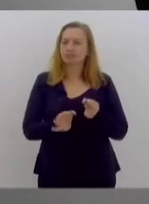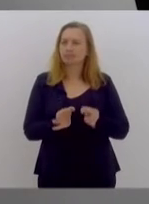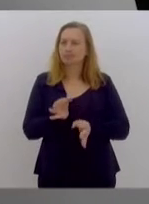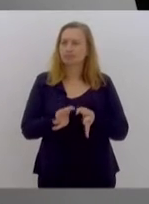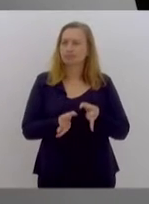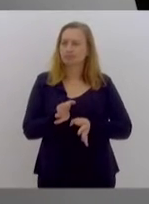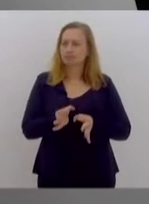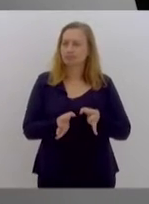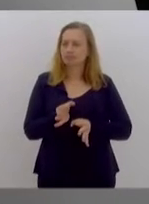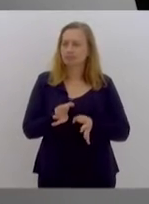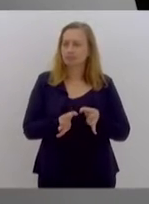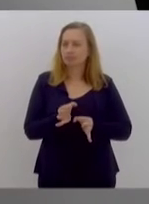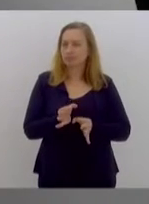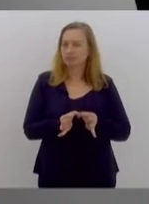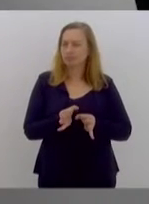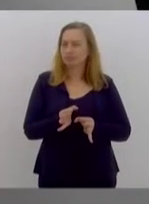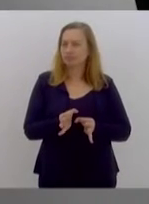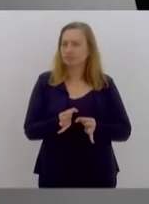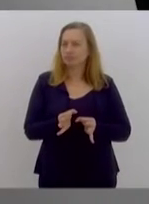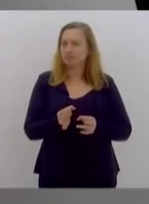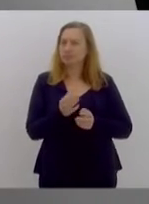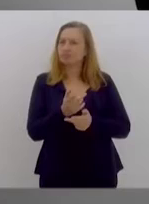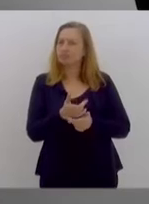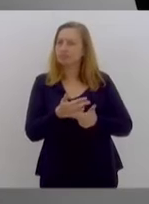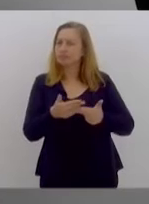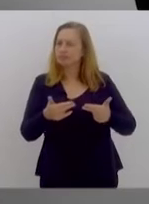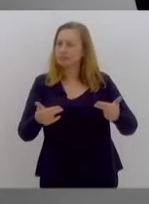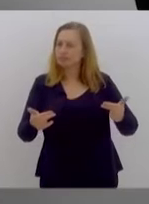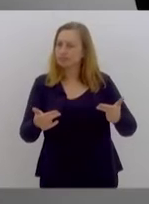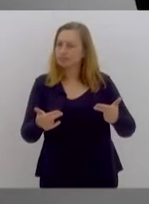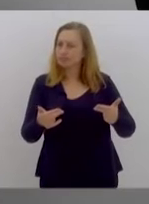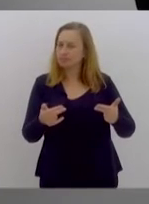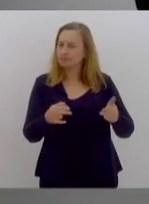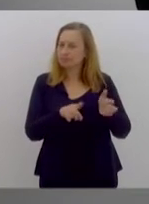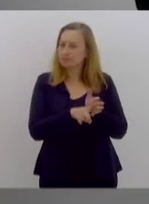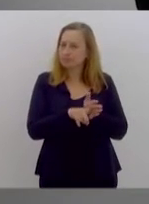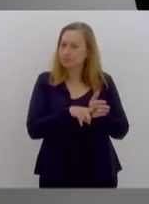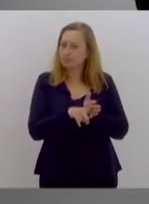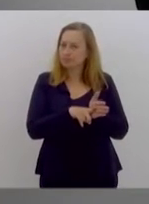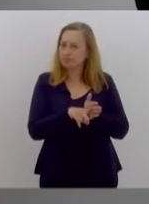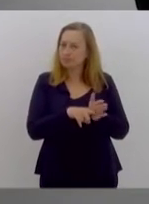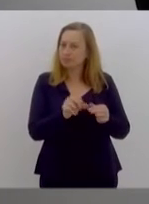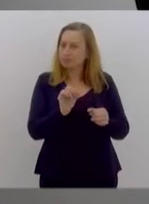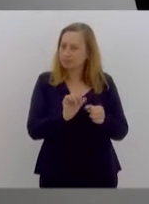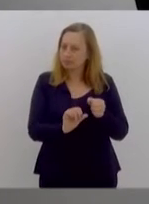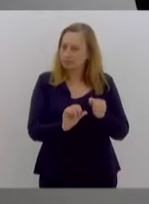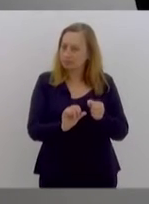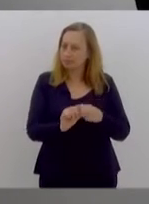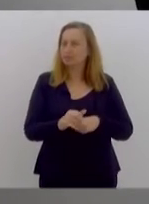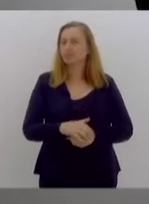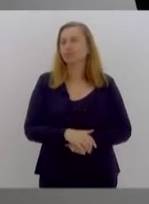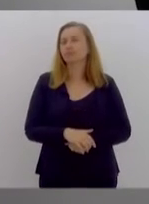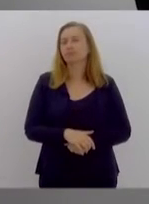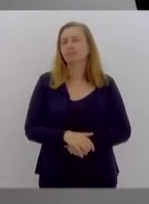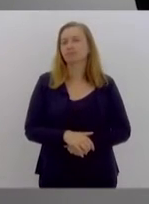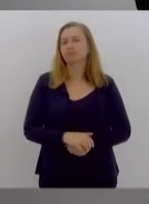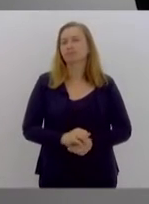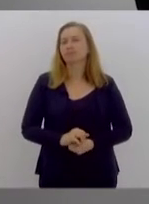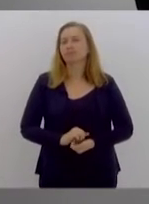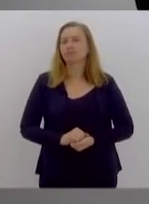quarto senhora Presidente nas diversas vistorias que foram realizadas é constatar